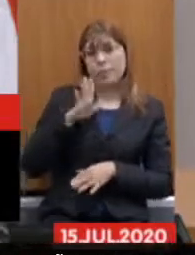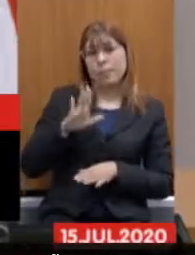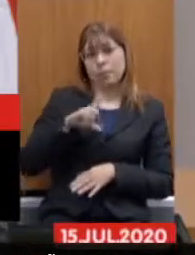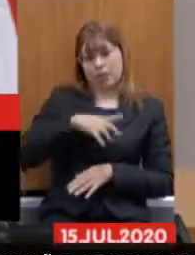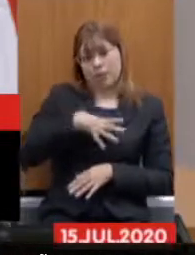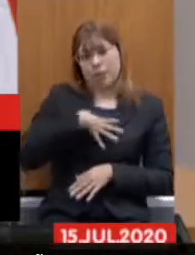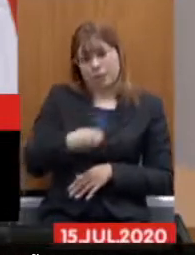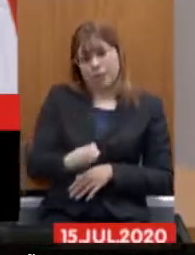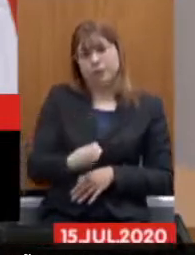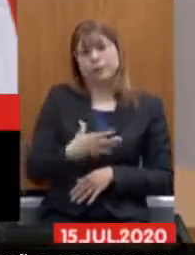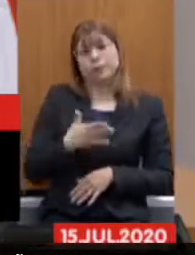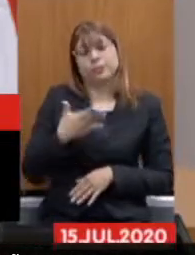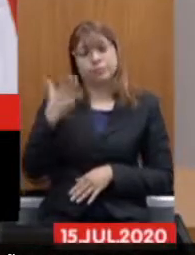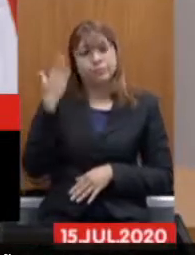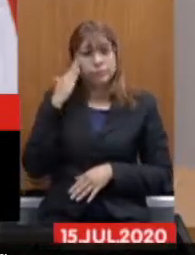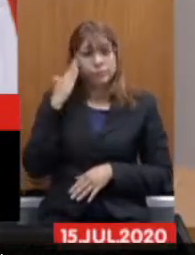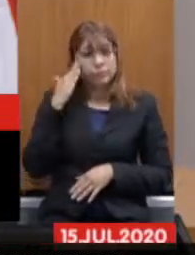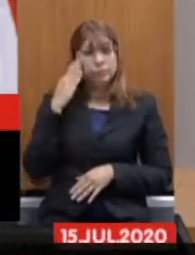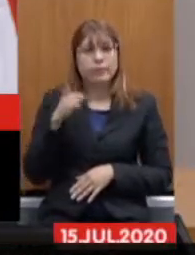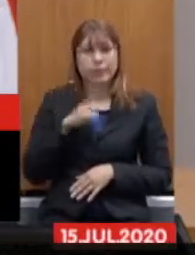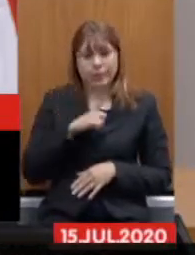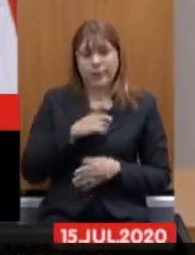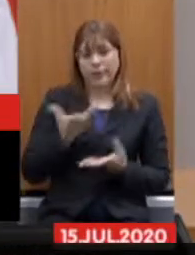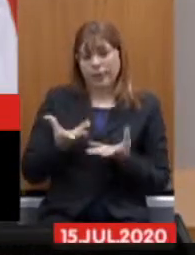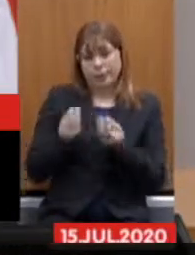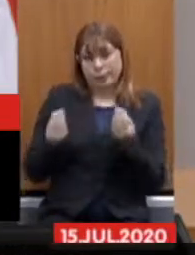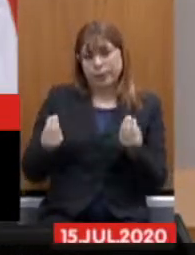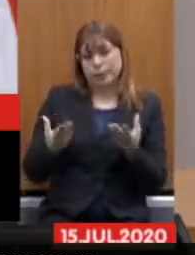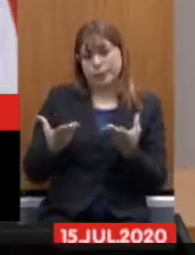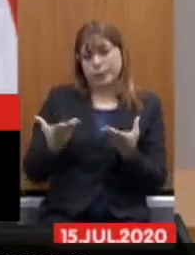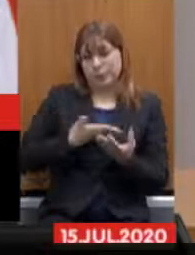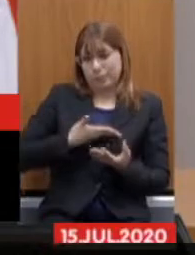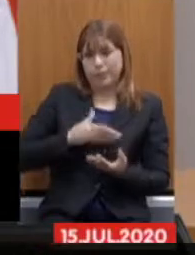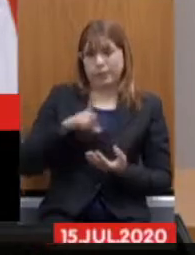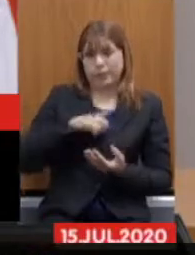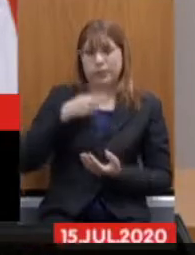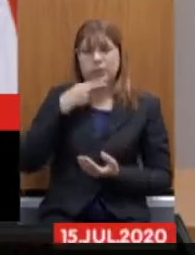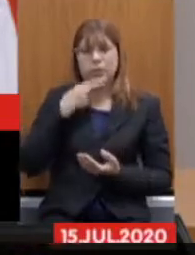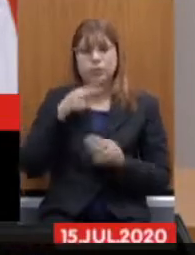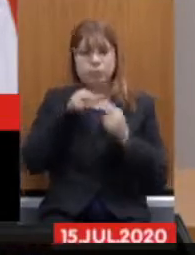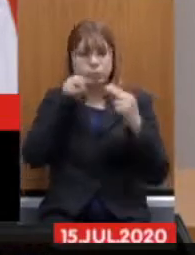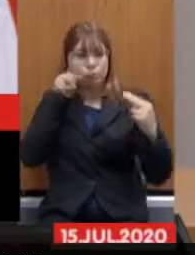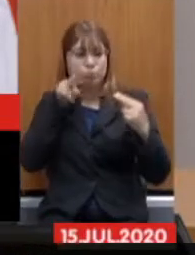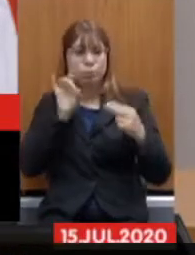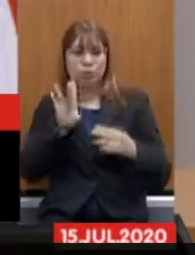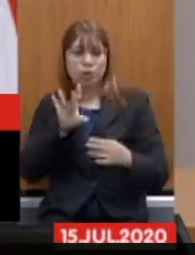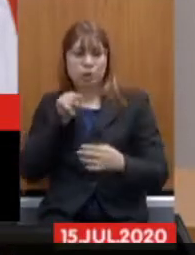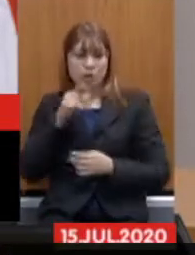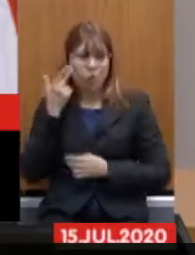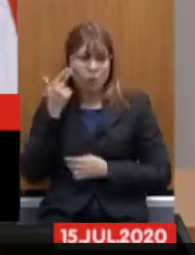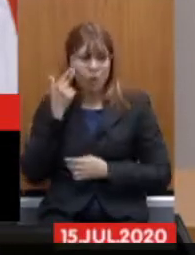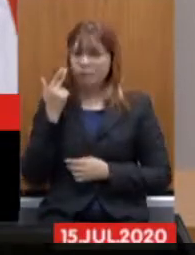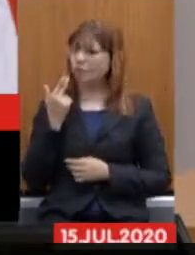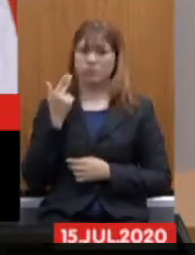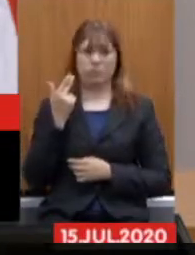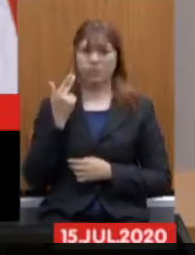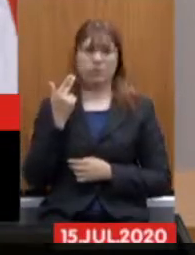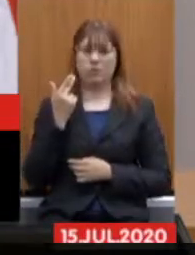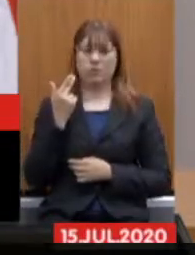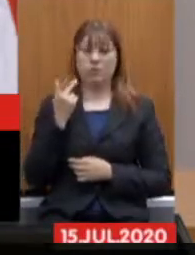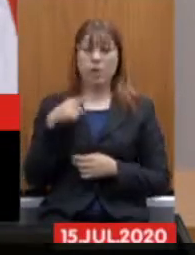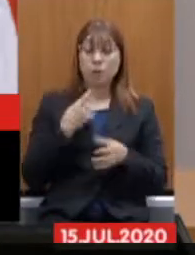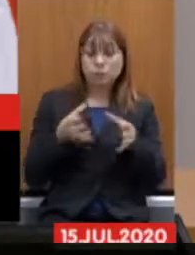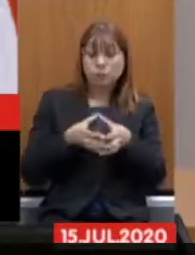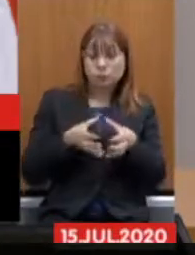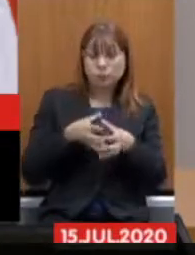mas eu tenho filhos mas eu sei que da minha categoria muitos têm netos estão vendo os netos assim isso não pode ser normalizado a